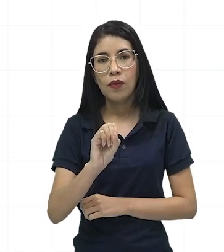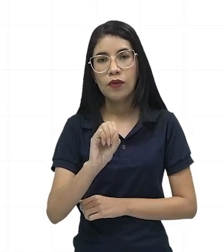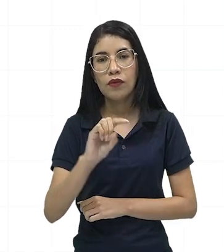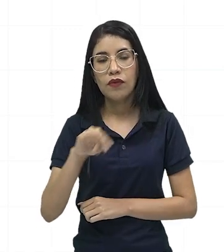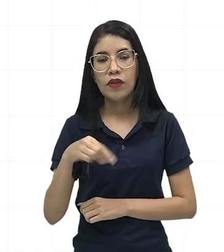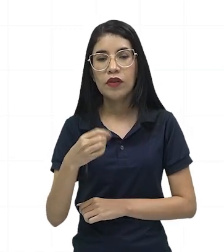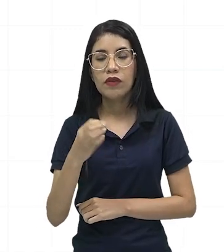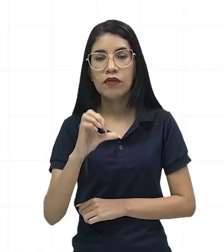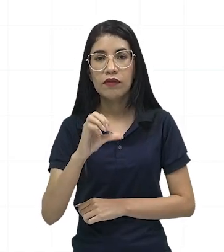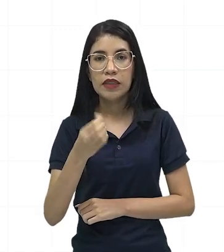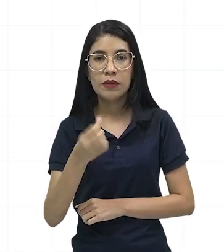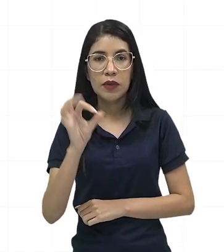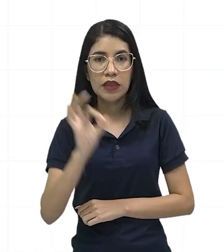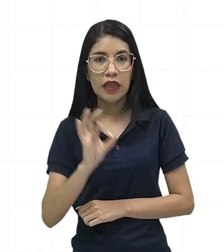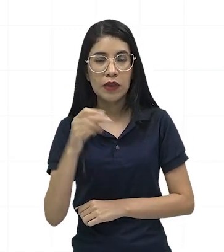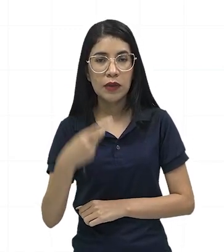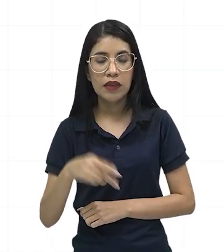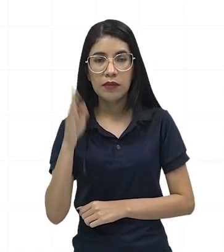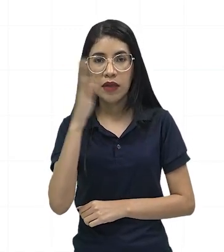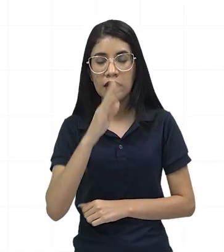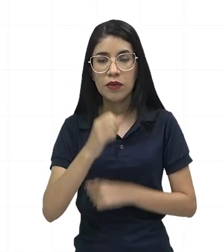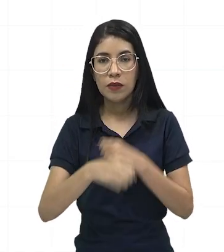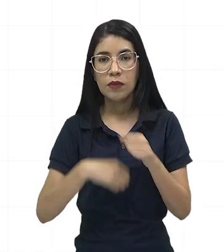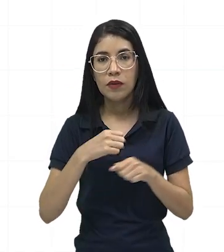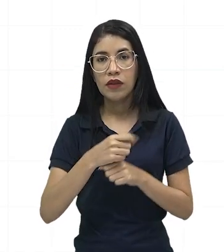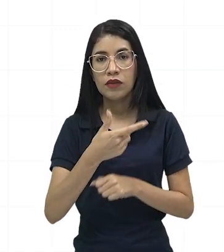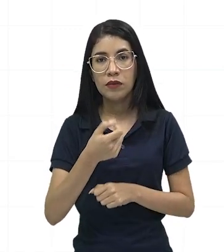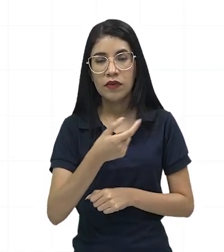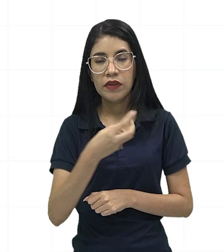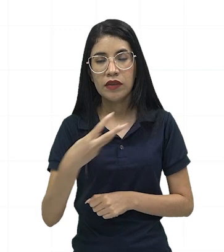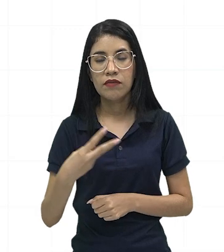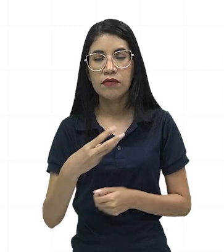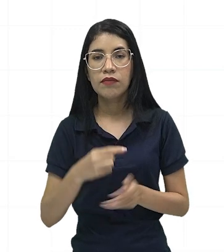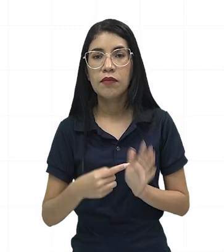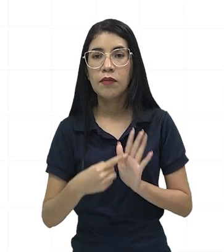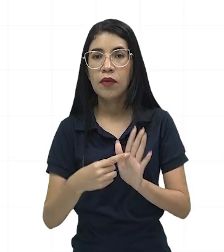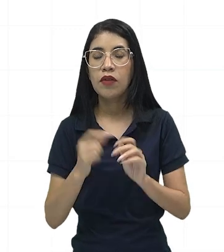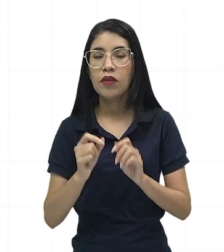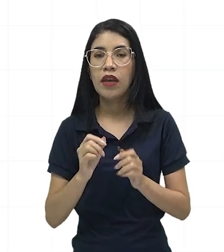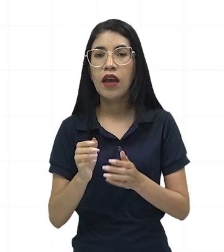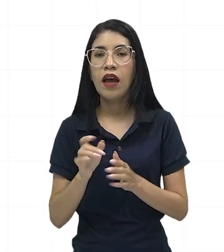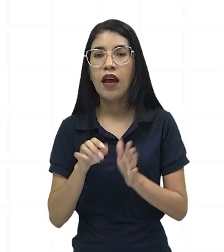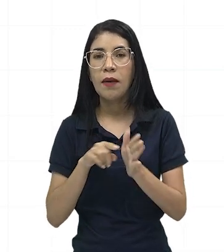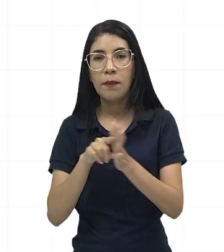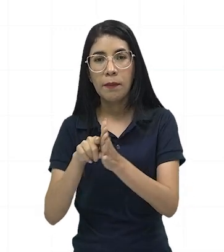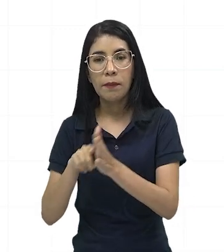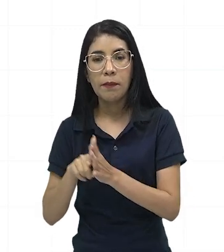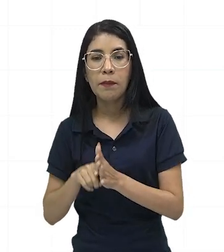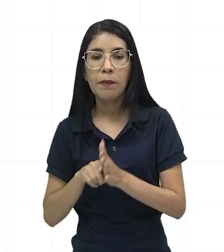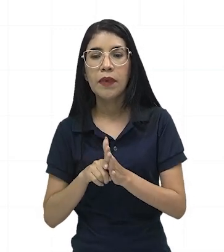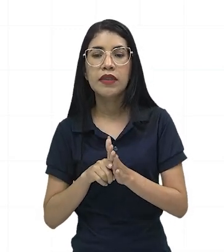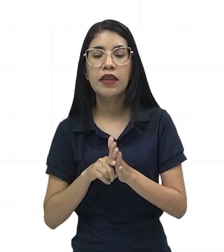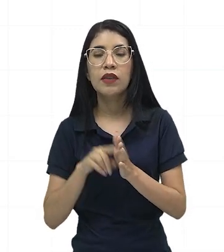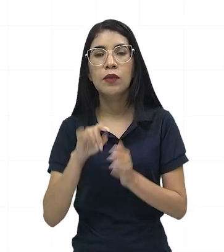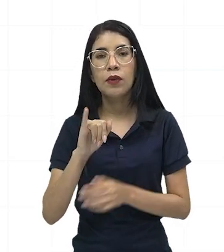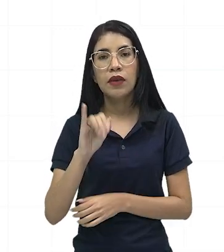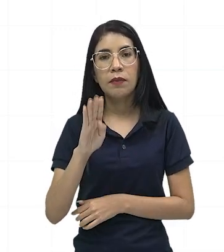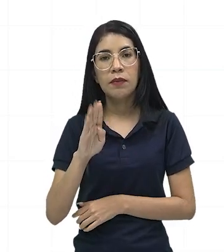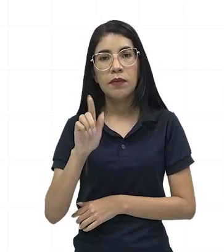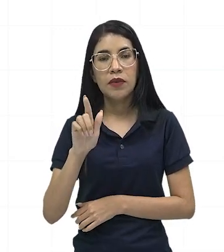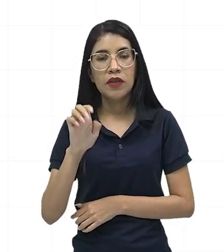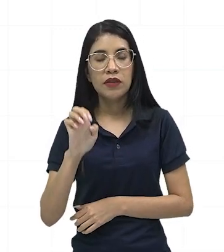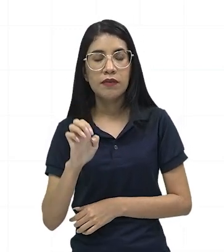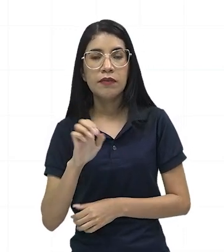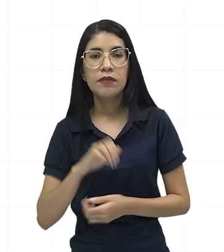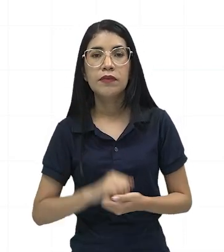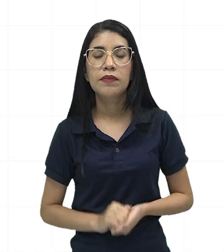8,96% no Brasil em 2023. Mostra aí o levantamento do Instituto Brasileiro de Geografia e Estatística